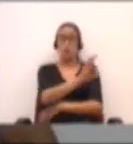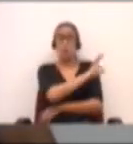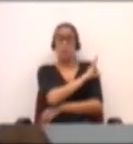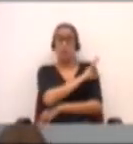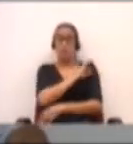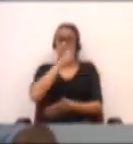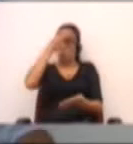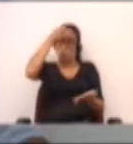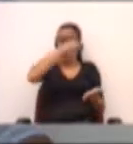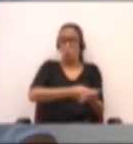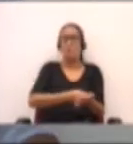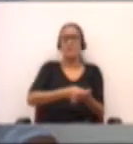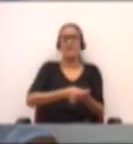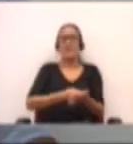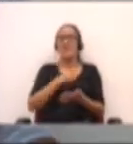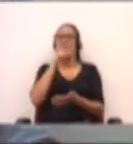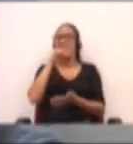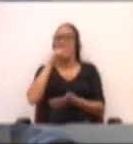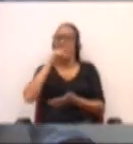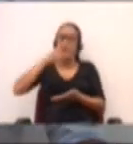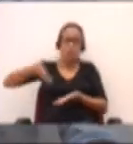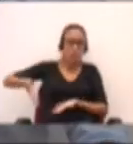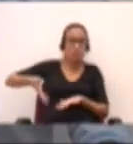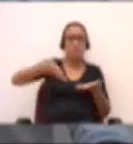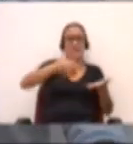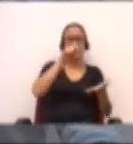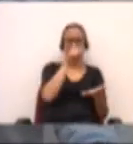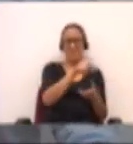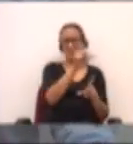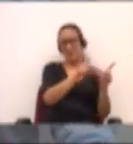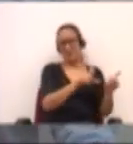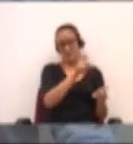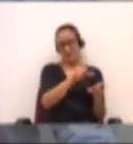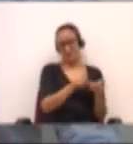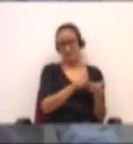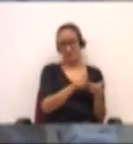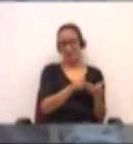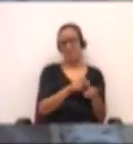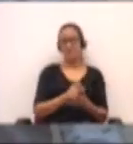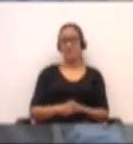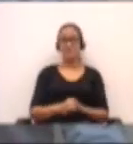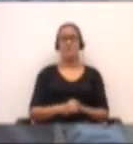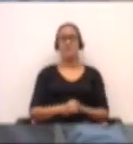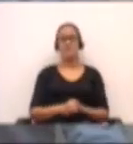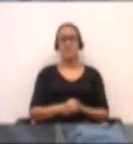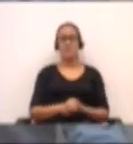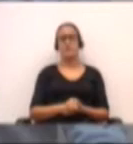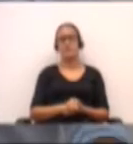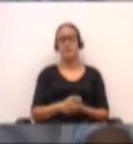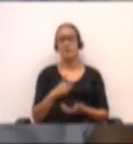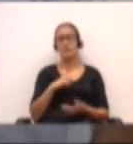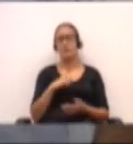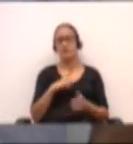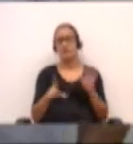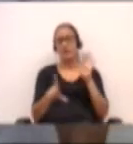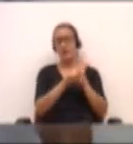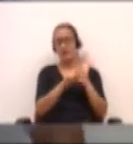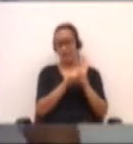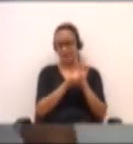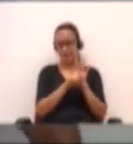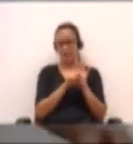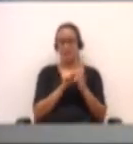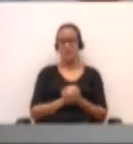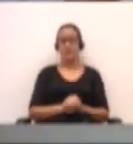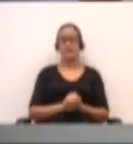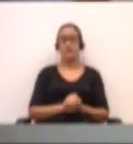mandar água para aquelas pessoas. Vejam, o Código de Genebra, que é um código internacional que rege os crimes de